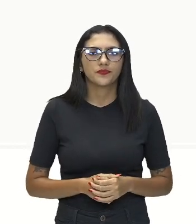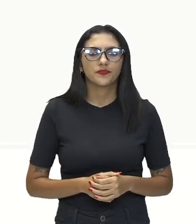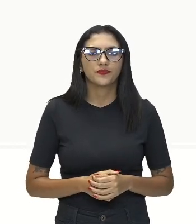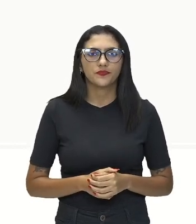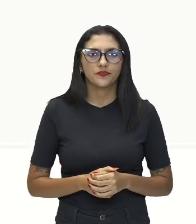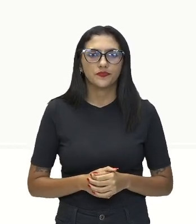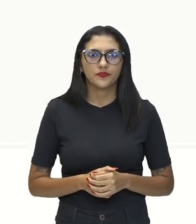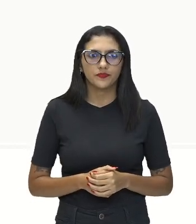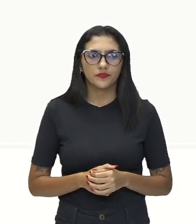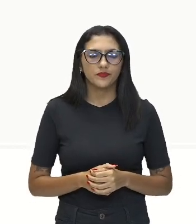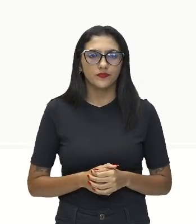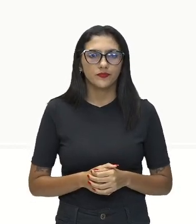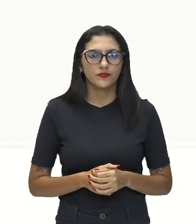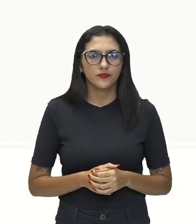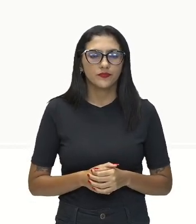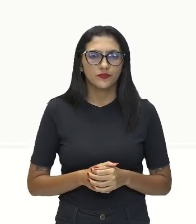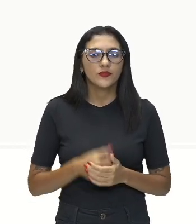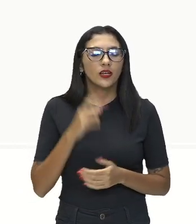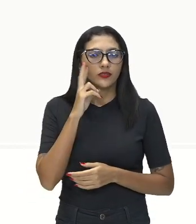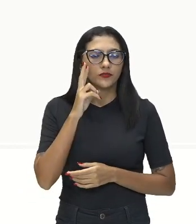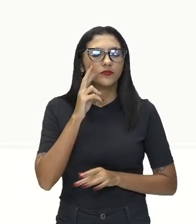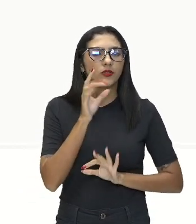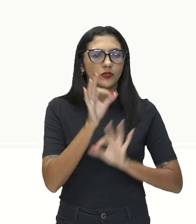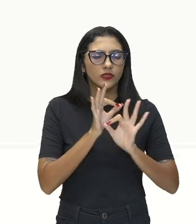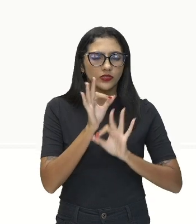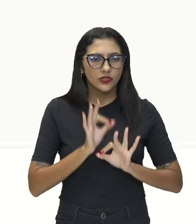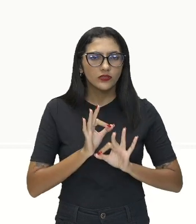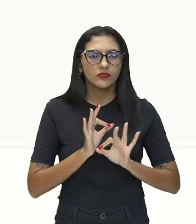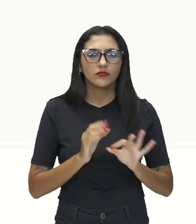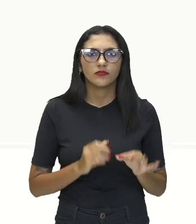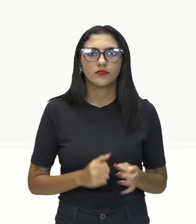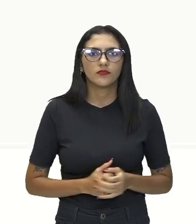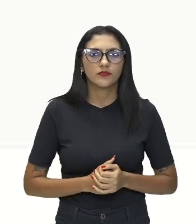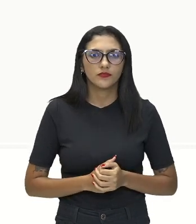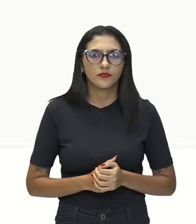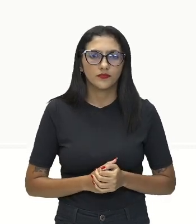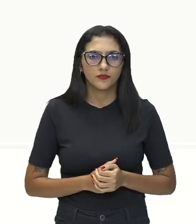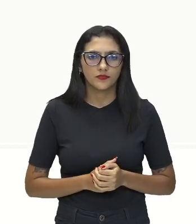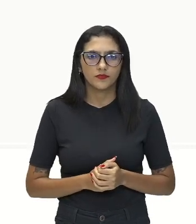Então, o determinante da matriz A vai ser igual.